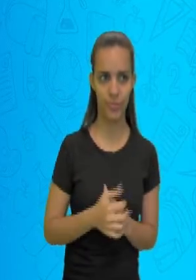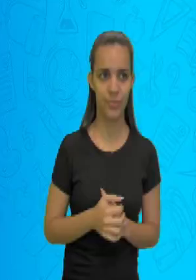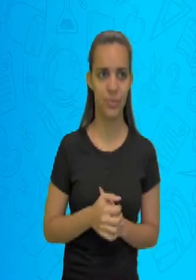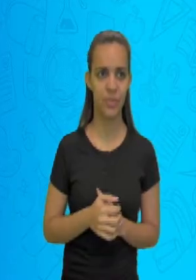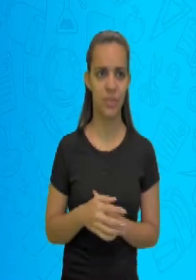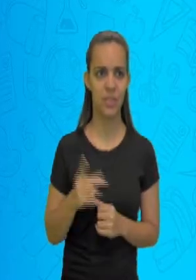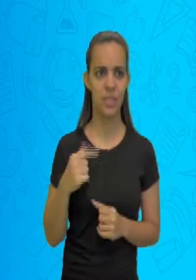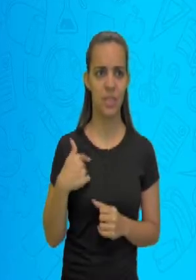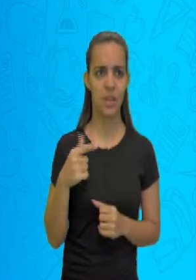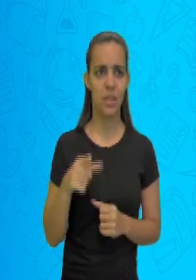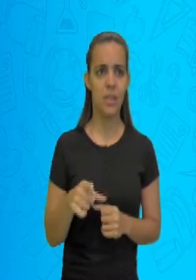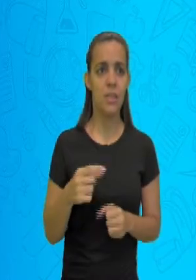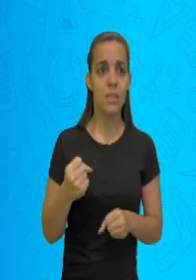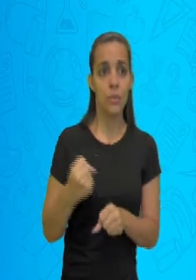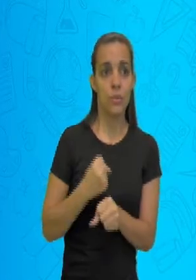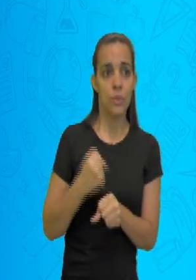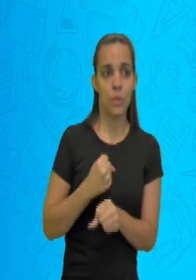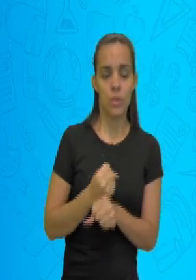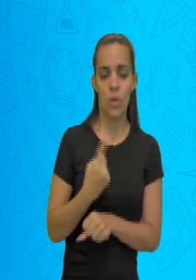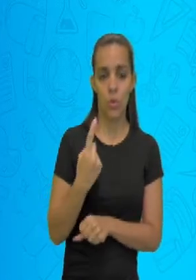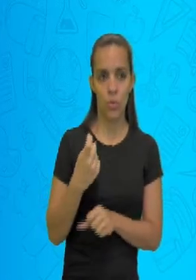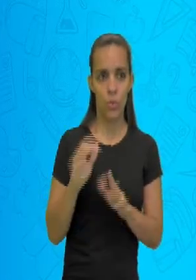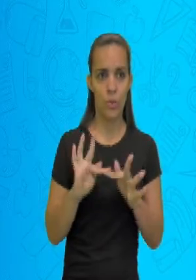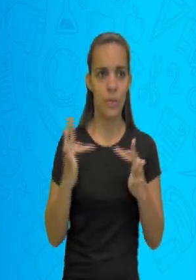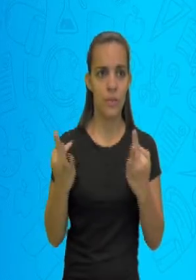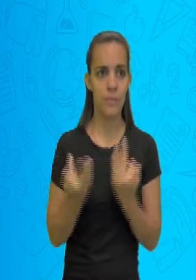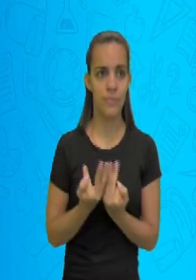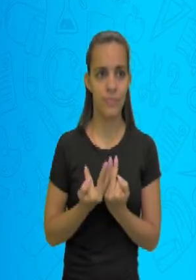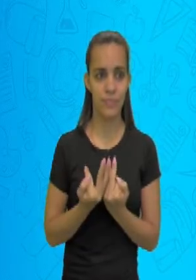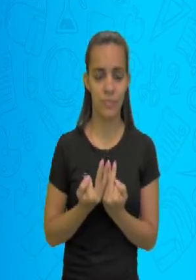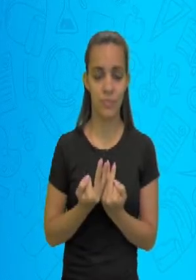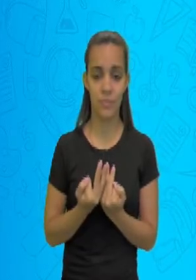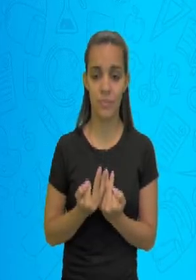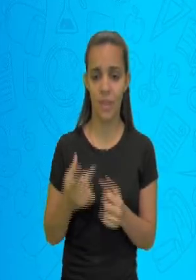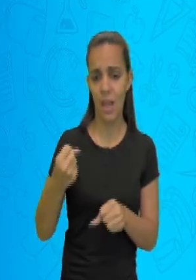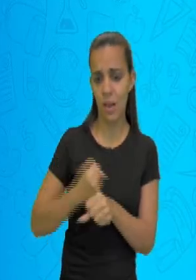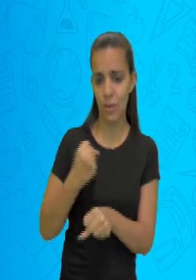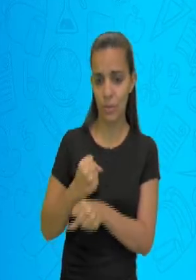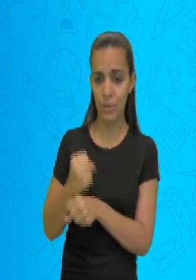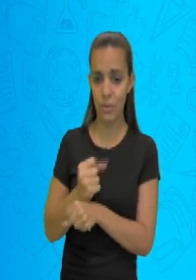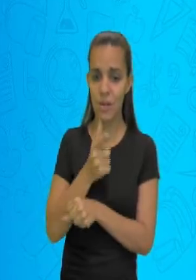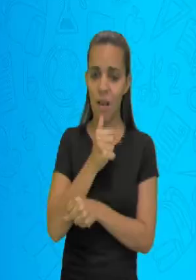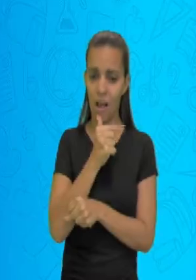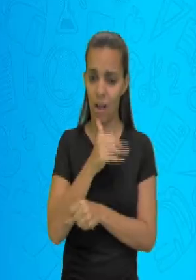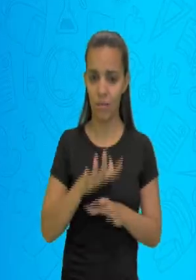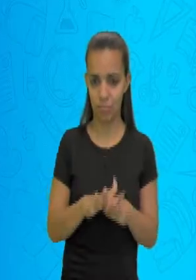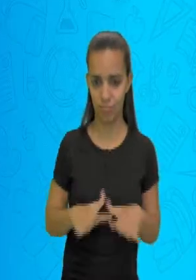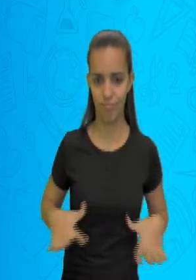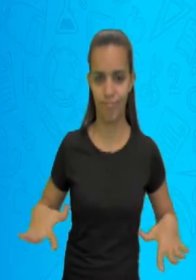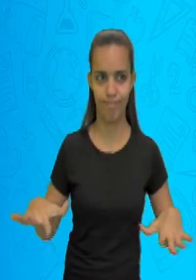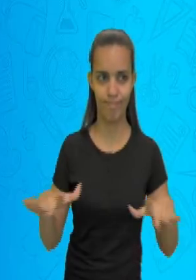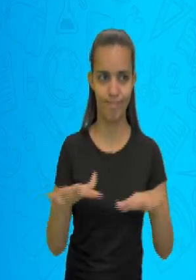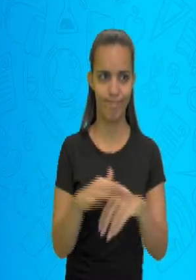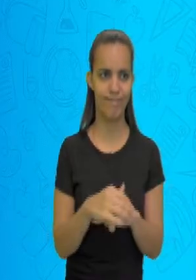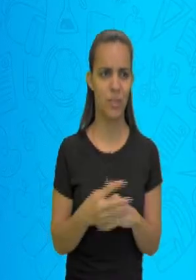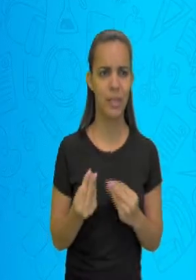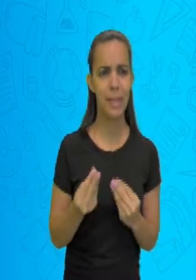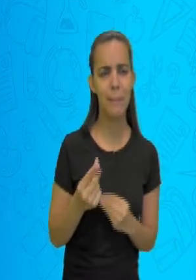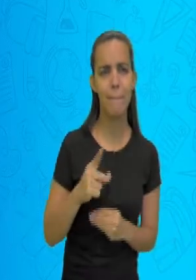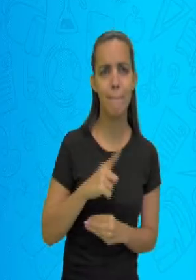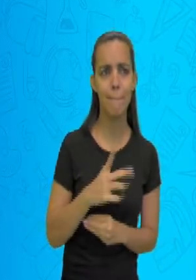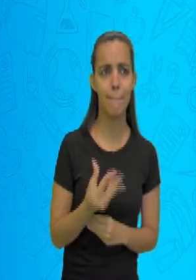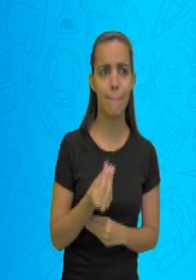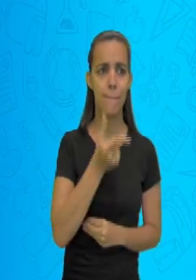são construções, ó, elas são unifamiliares e elas são geralmente de áreas alagadas, muita água,